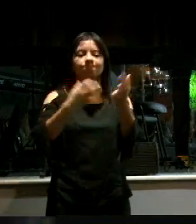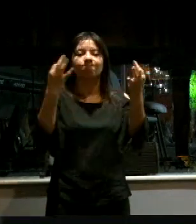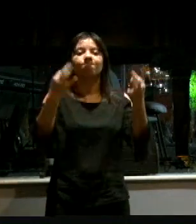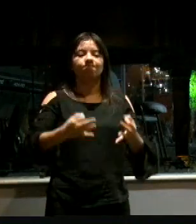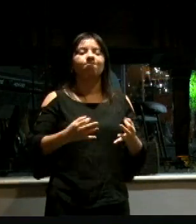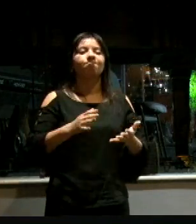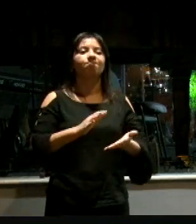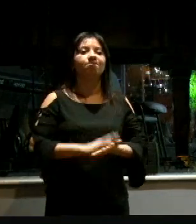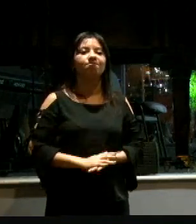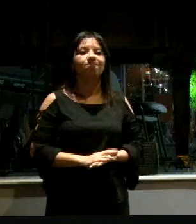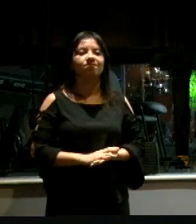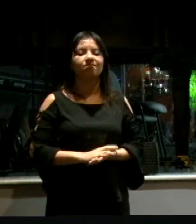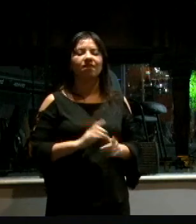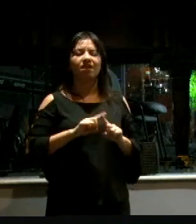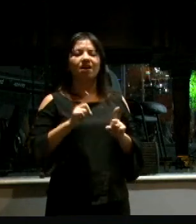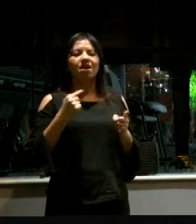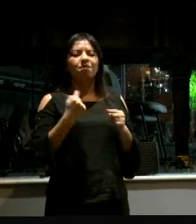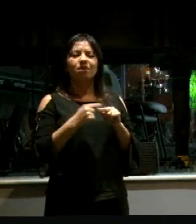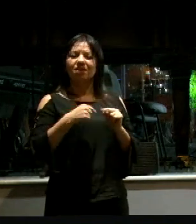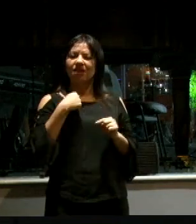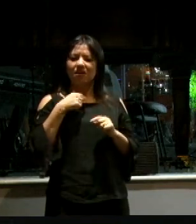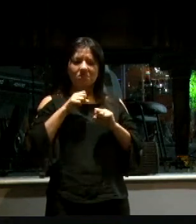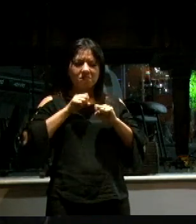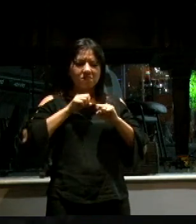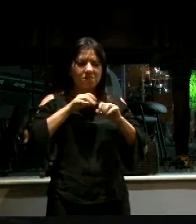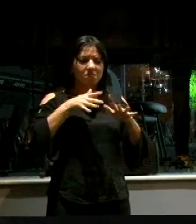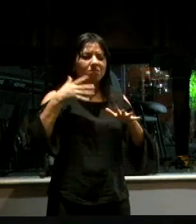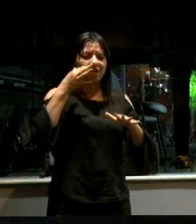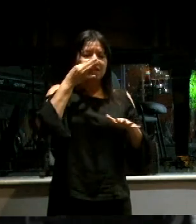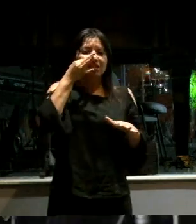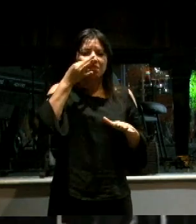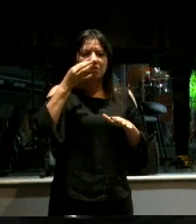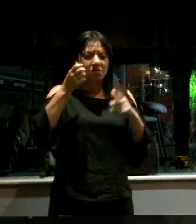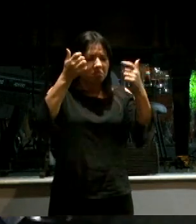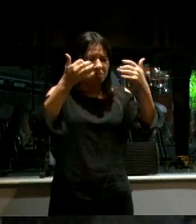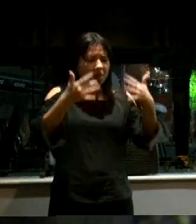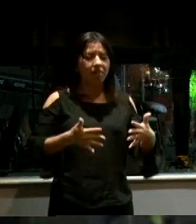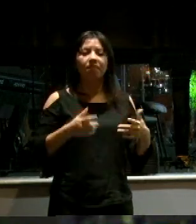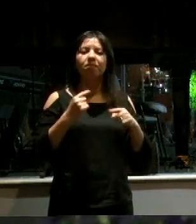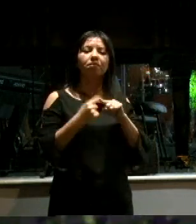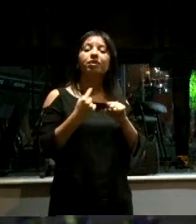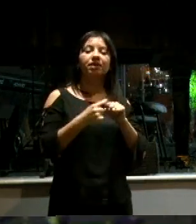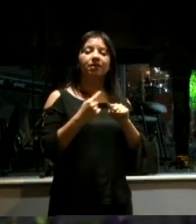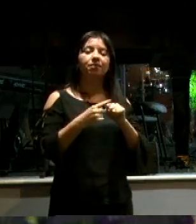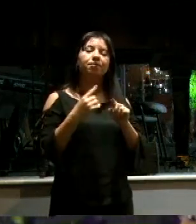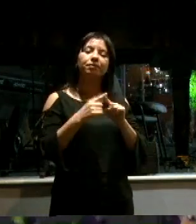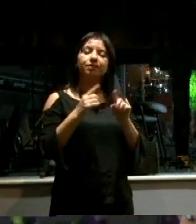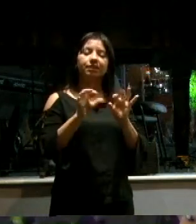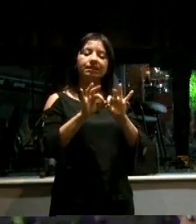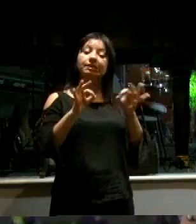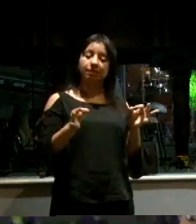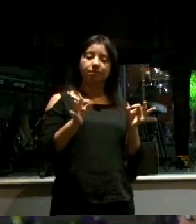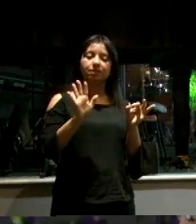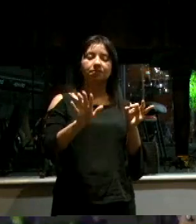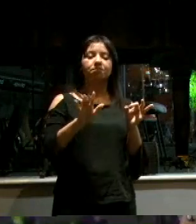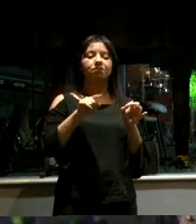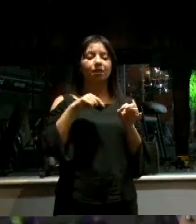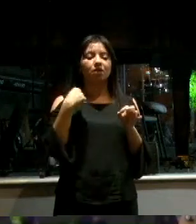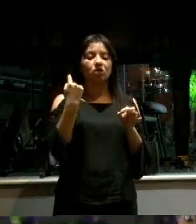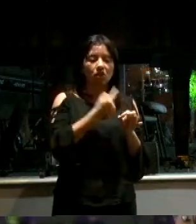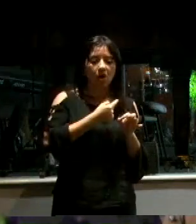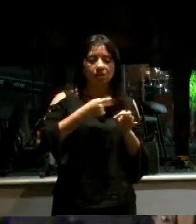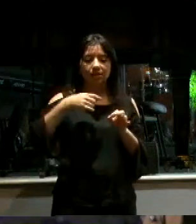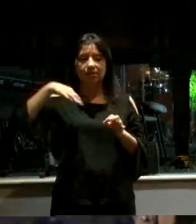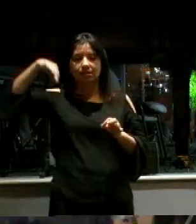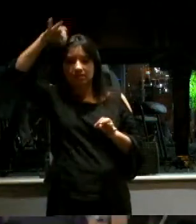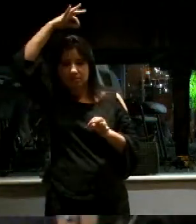Mas por que eu estou contando esse testemunho? Por uma razão simples: porque quando a gente é conduzido pelo Espírito Santo, a gente tem